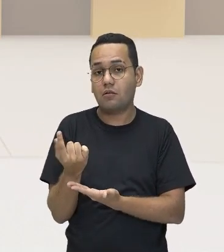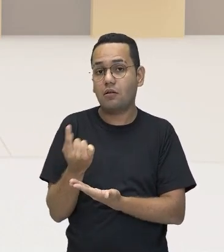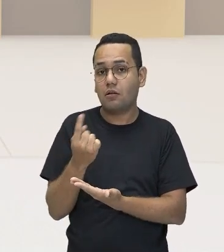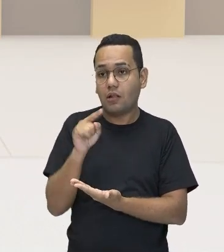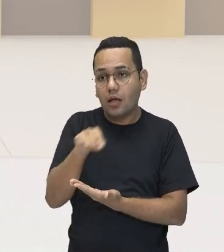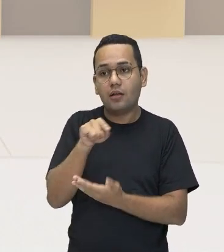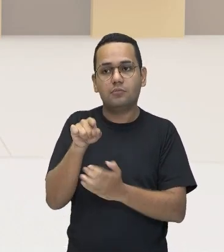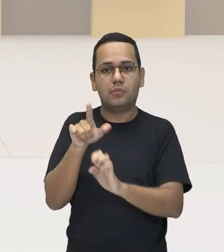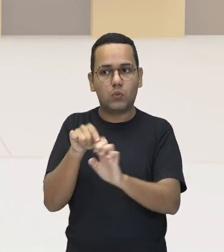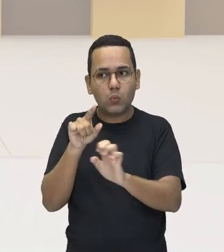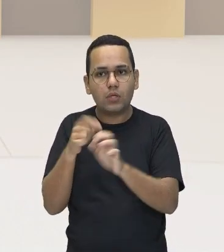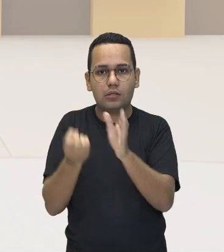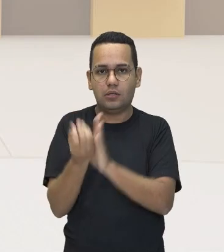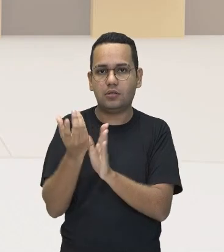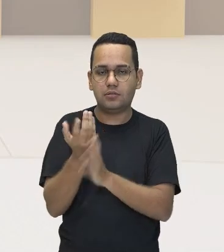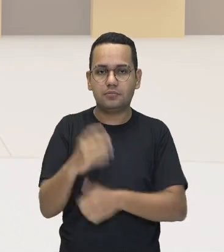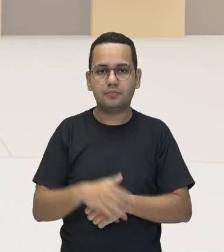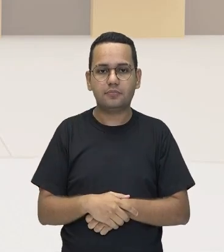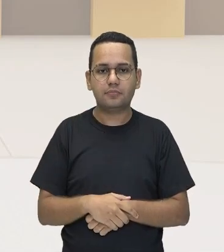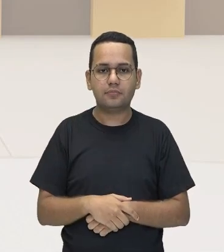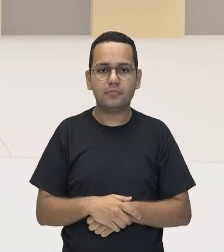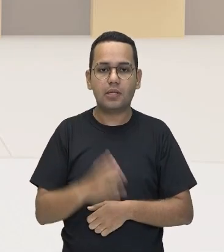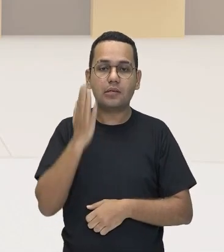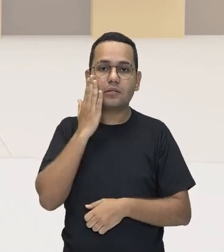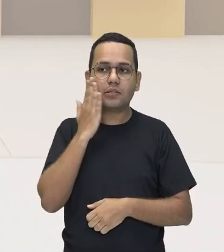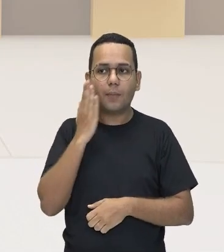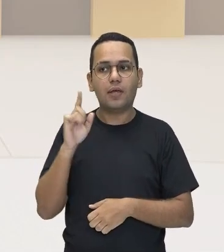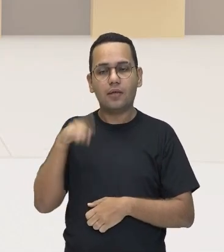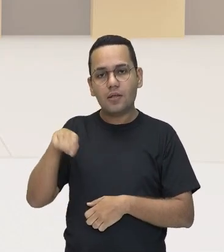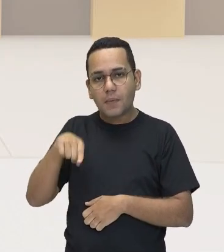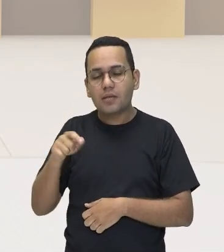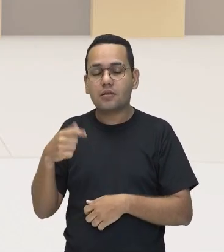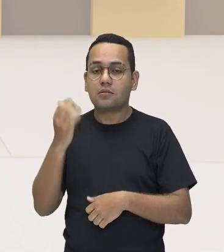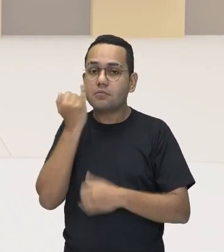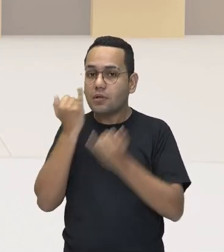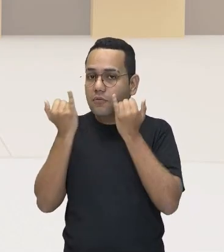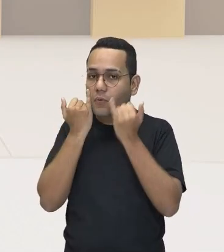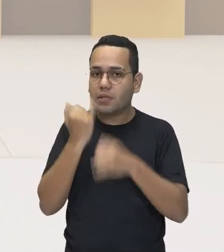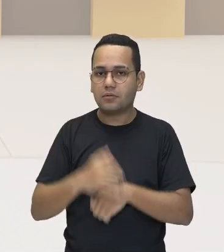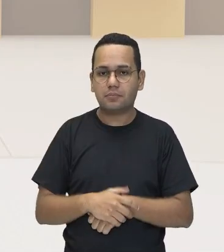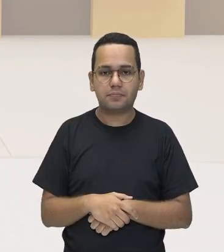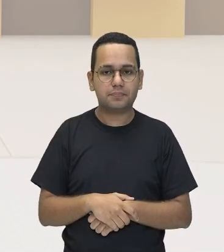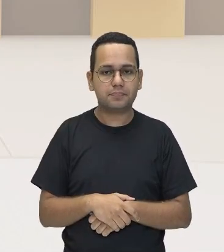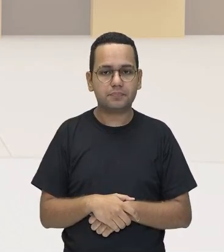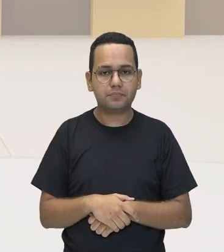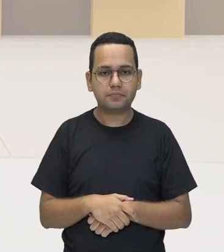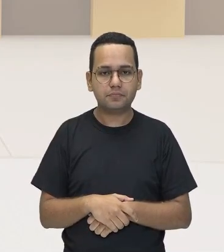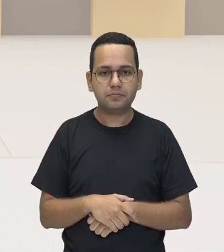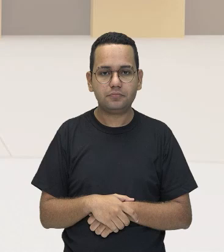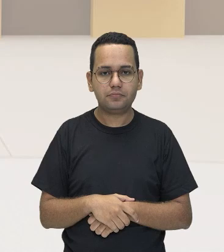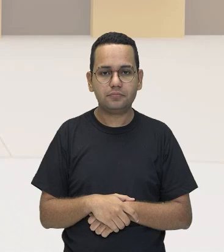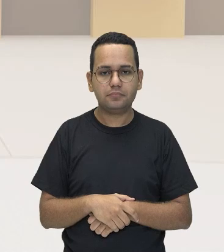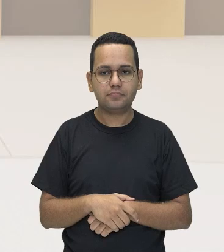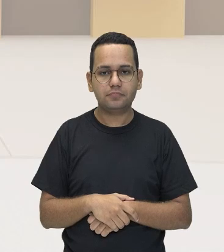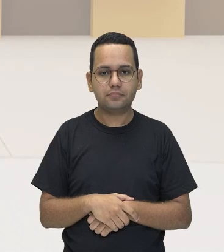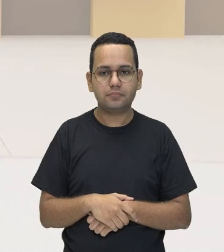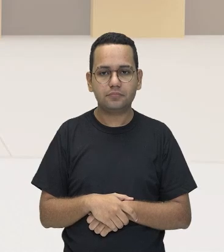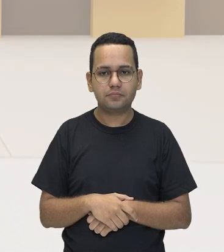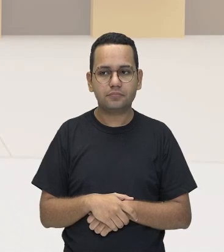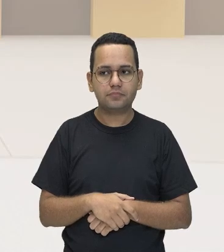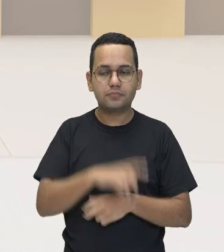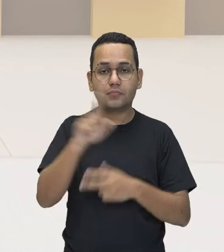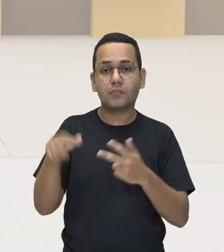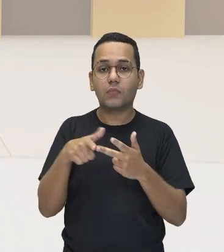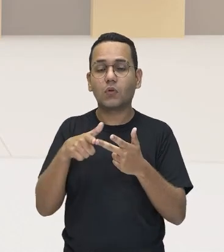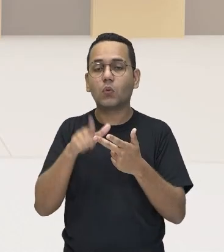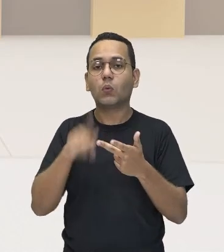eles precisam saber e serem consultados também. Outro ponto, professor? É o desenvolvimento sustentável,